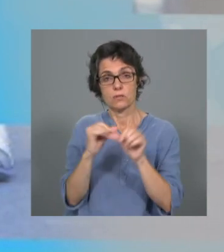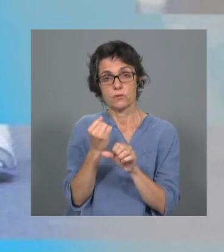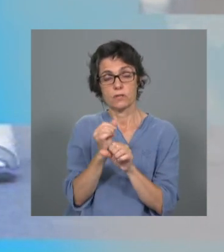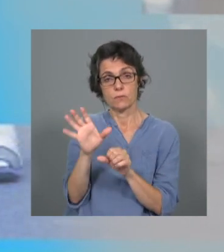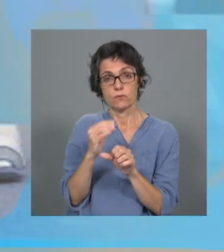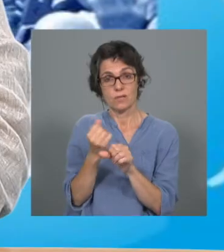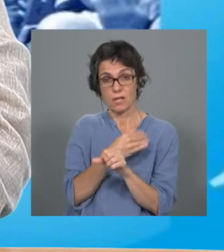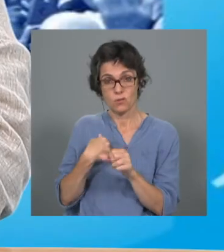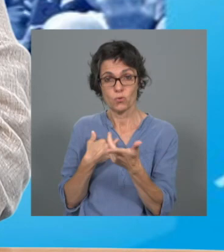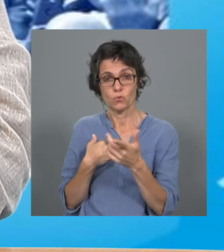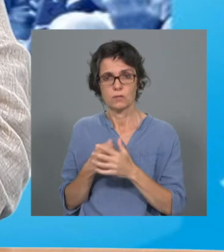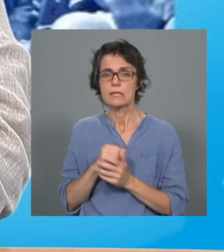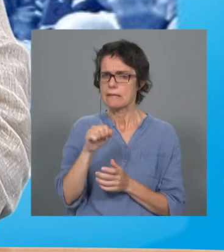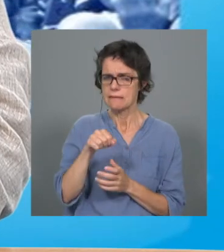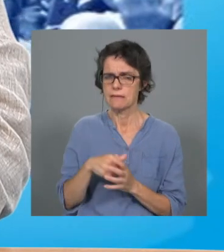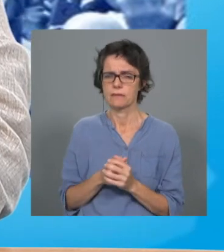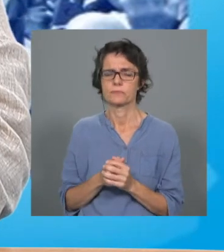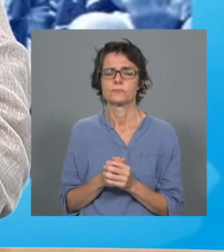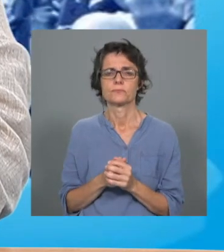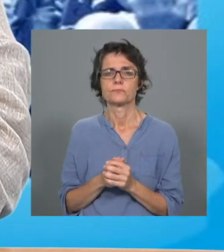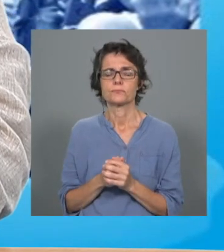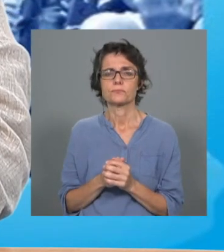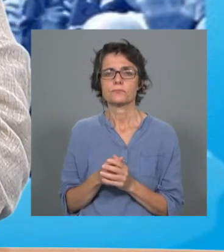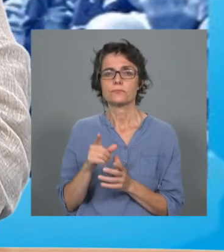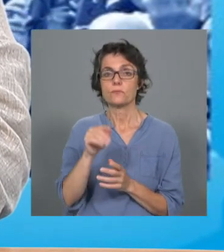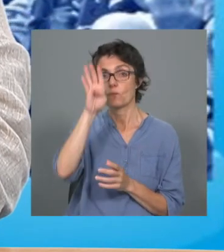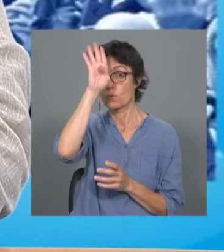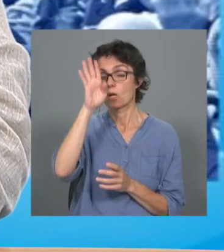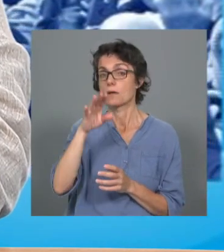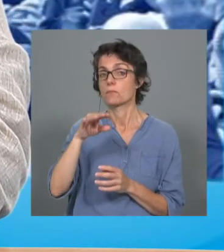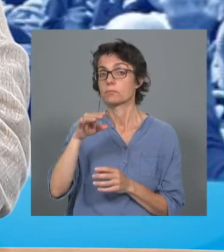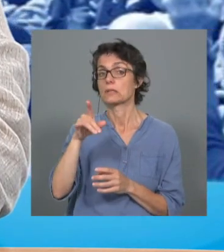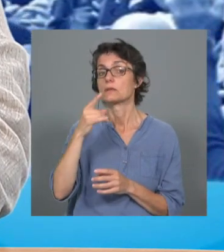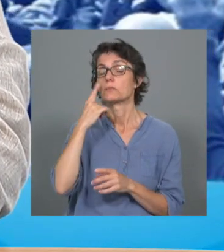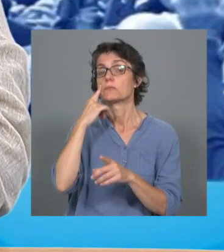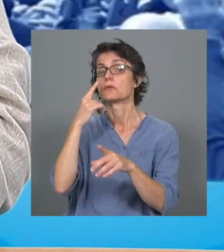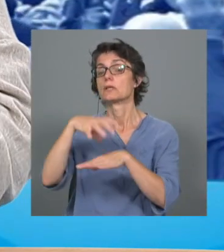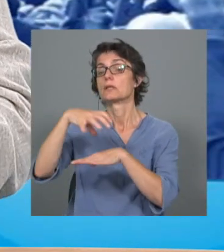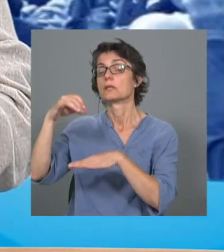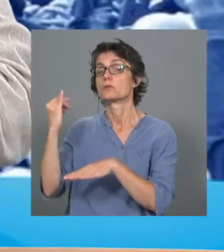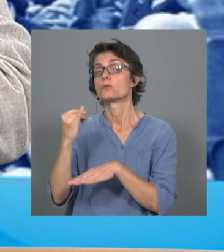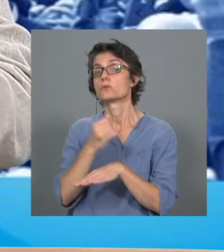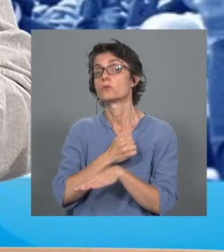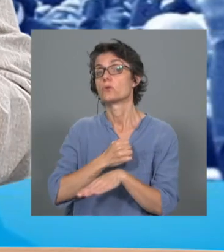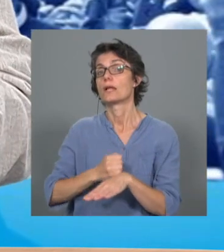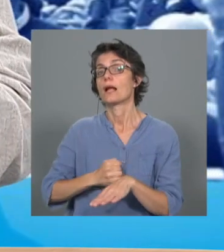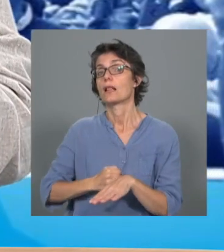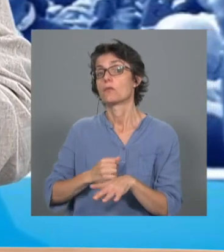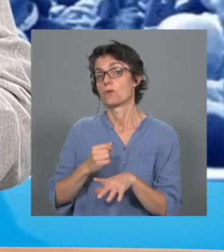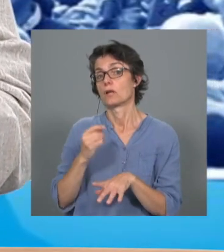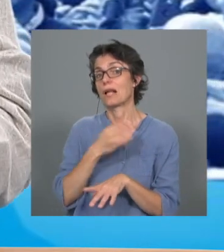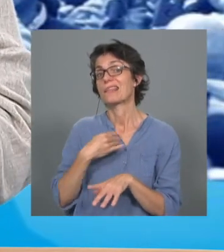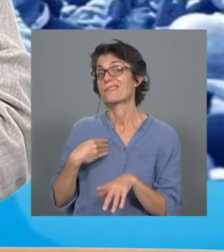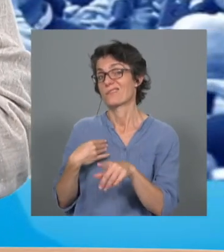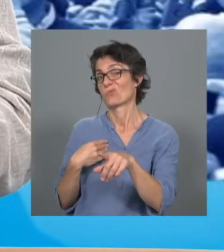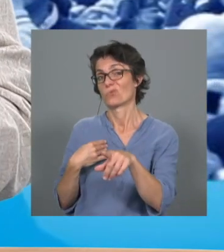também isso foi improvisado, uma parte em que ele chama a atenção às instituições católicas de saúde, que não podem ter apenas como fim o